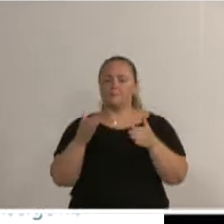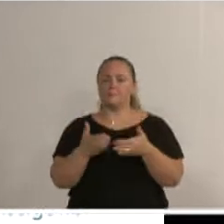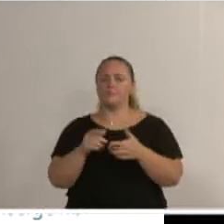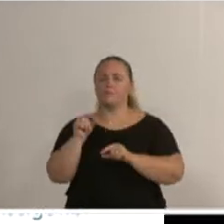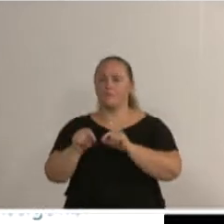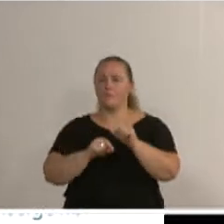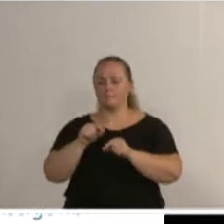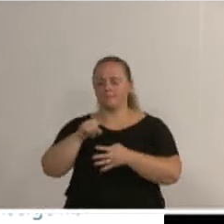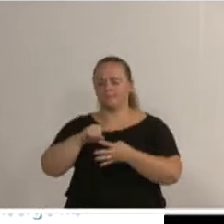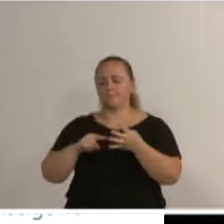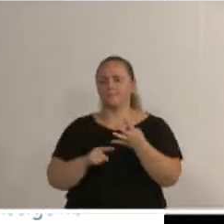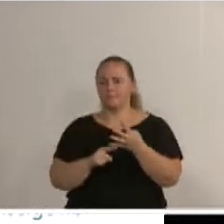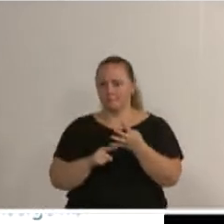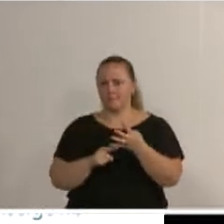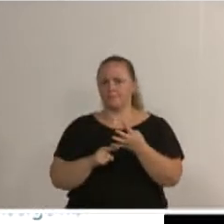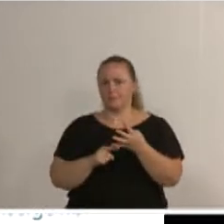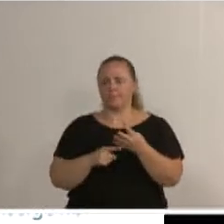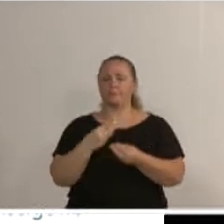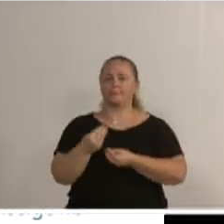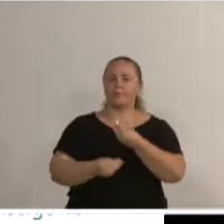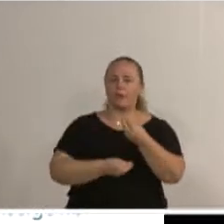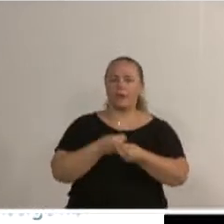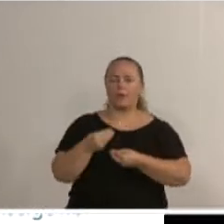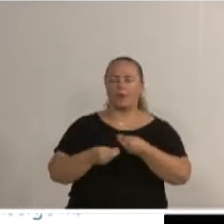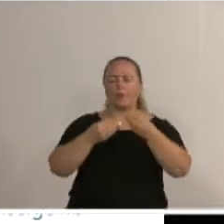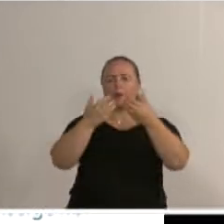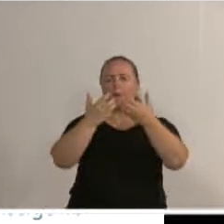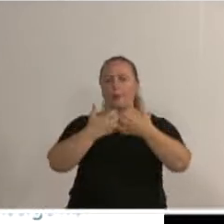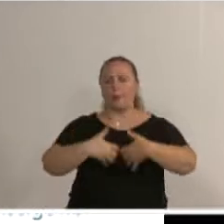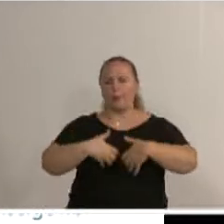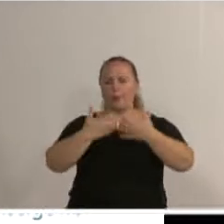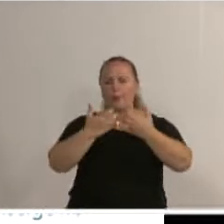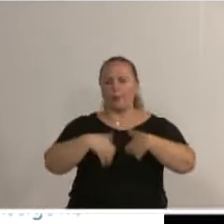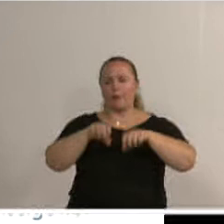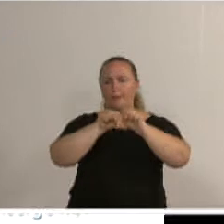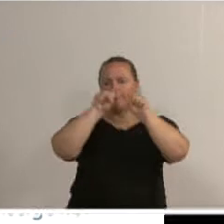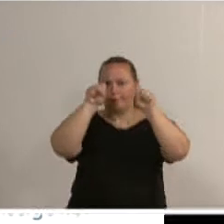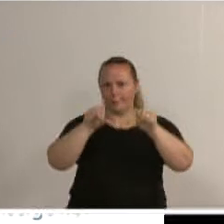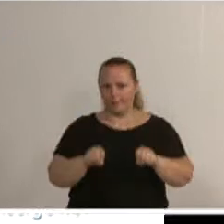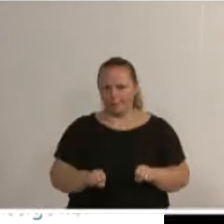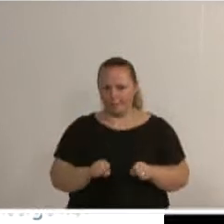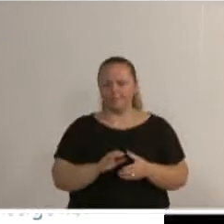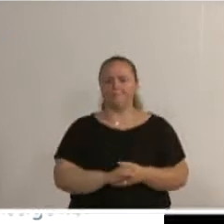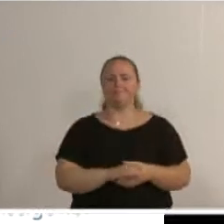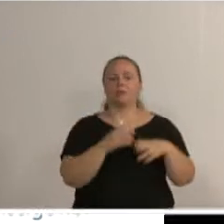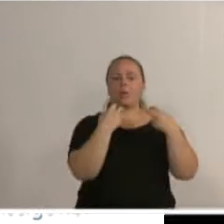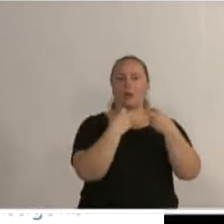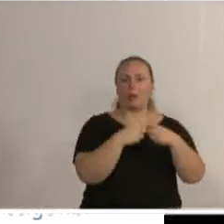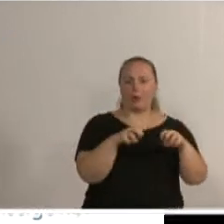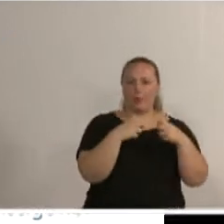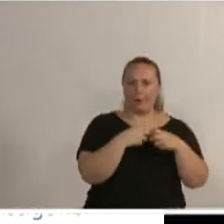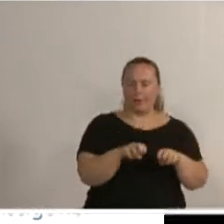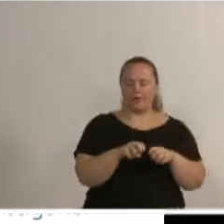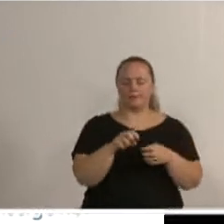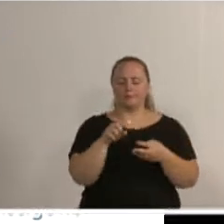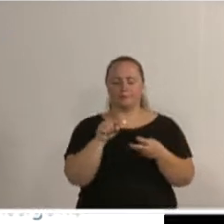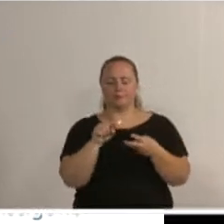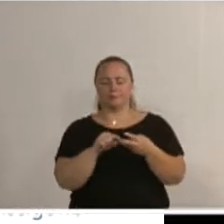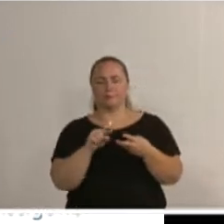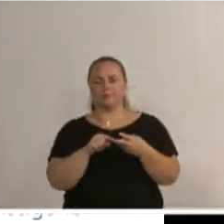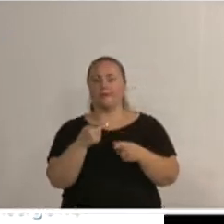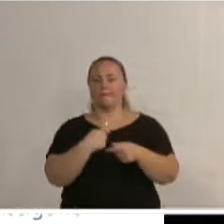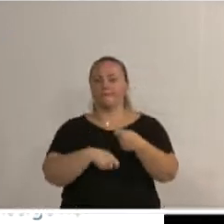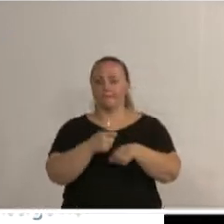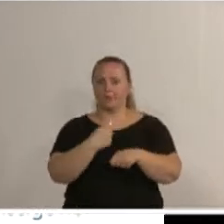4 aspectos: a questão da operação do sistema, a questão da frota, aspectos econômicos e financeiros e as questões jurídicas, que